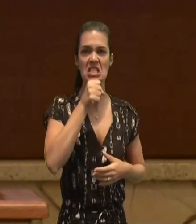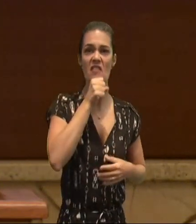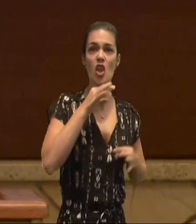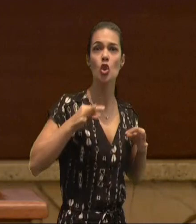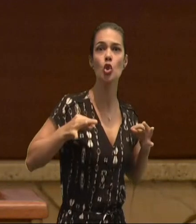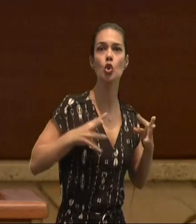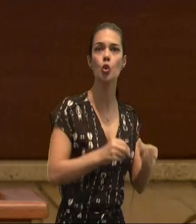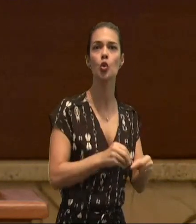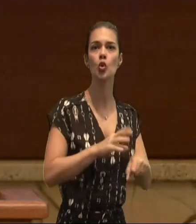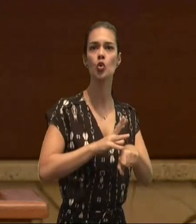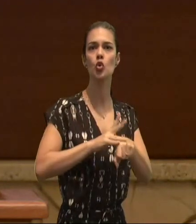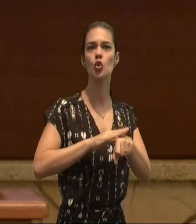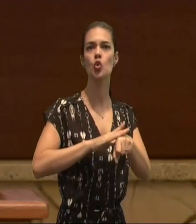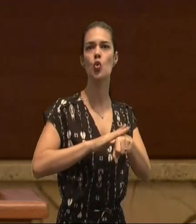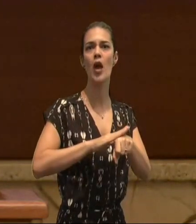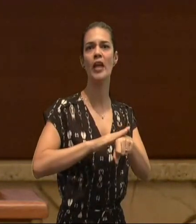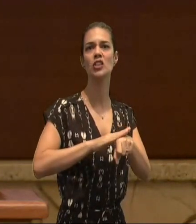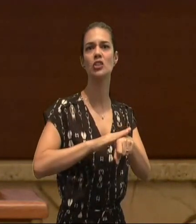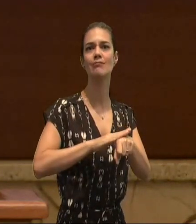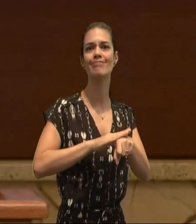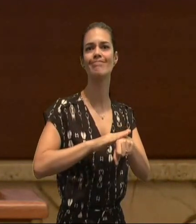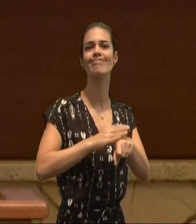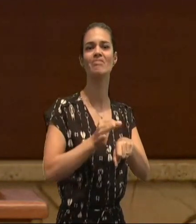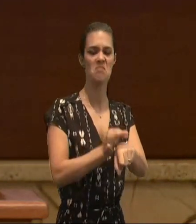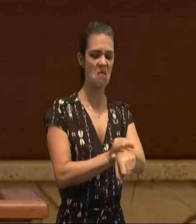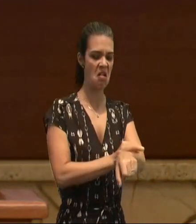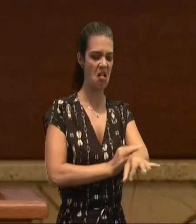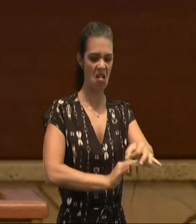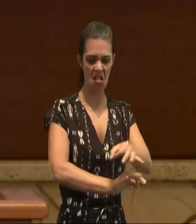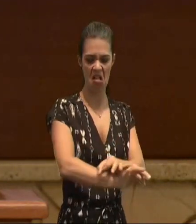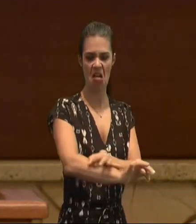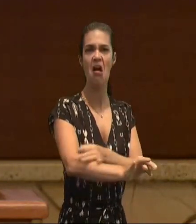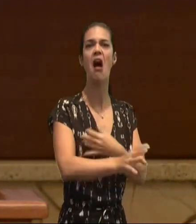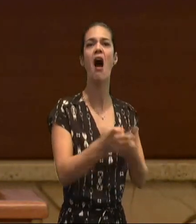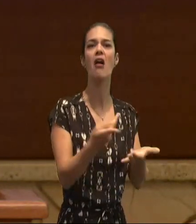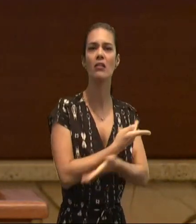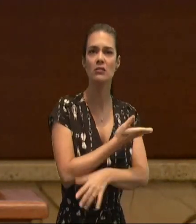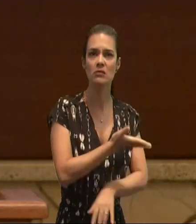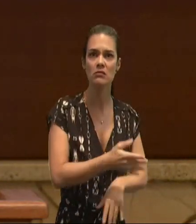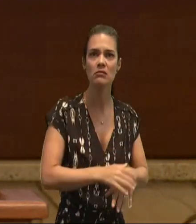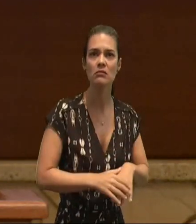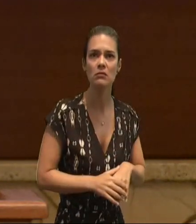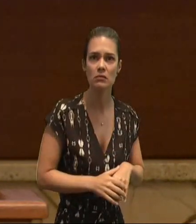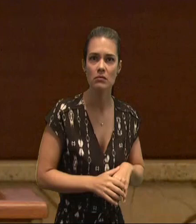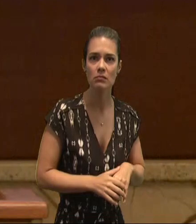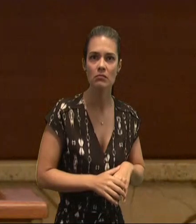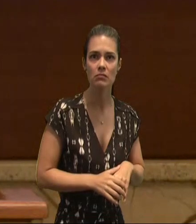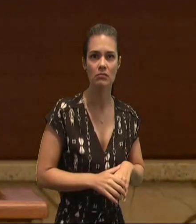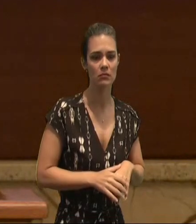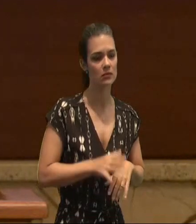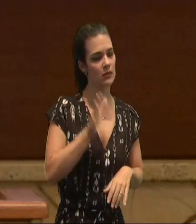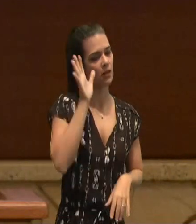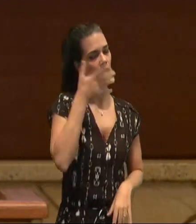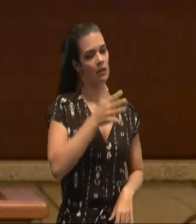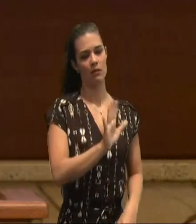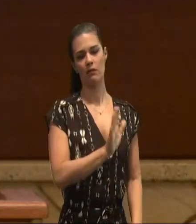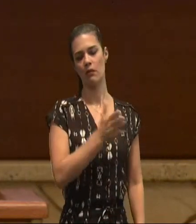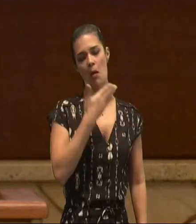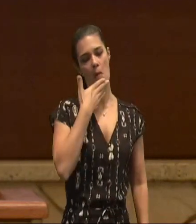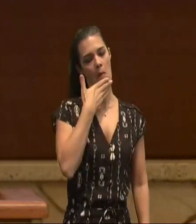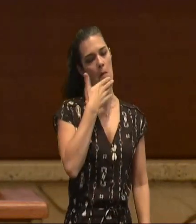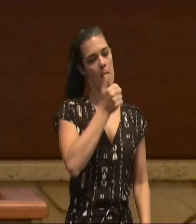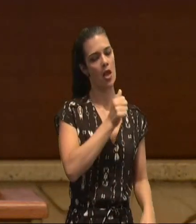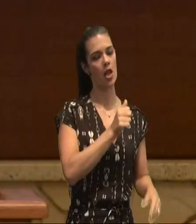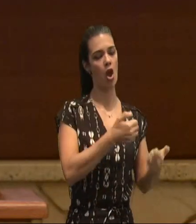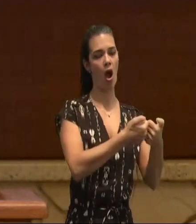entre aqueles moradores de Gate, os filisteus. eles então decidem novamente transportar